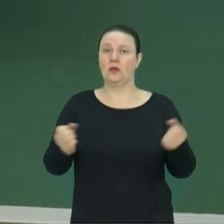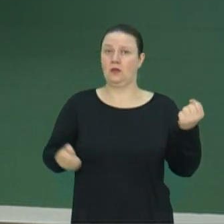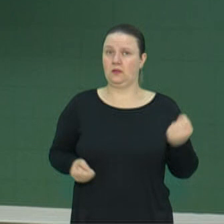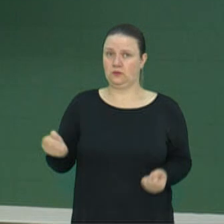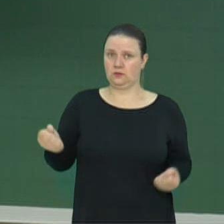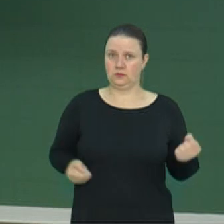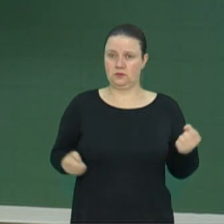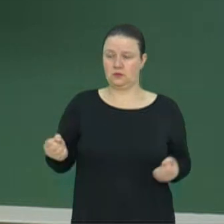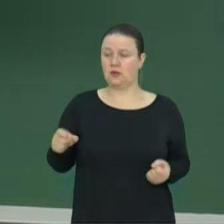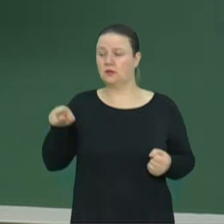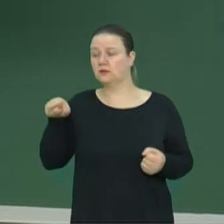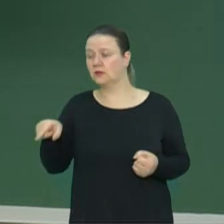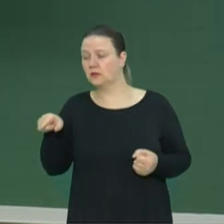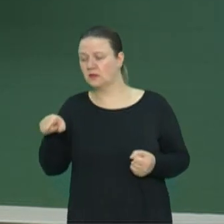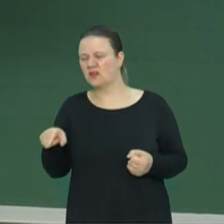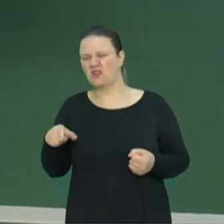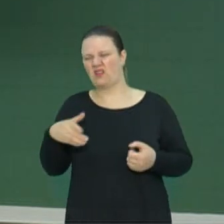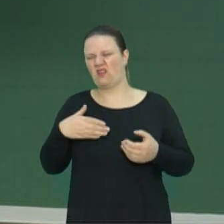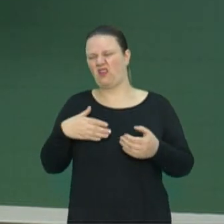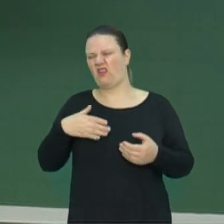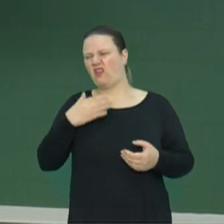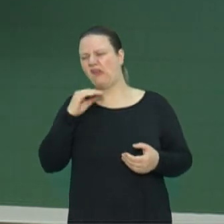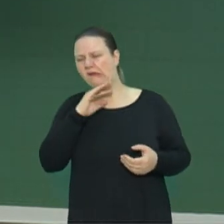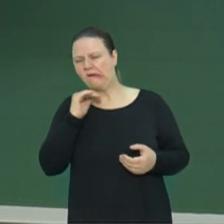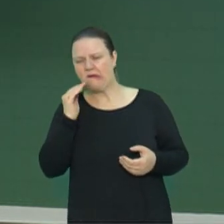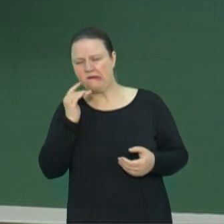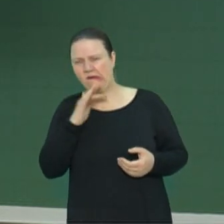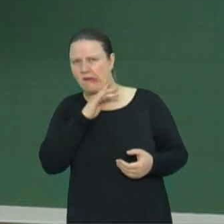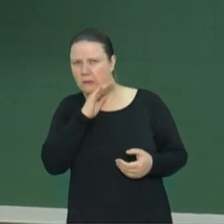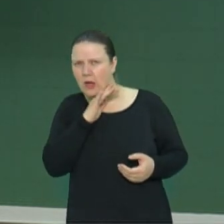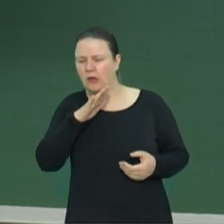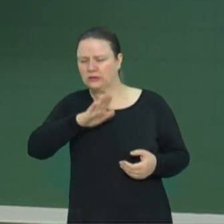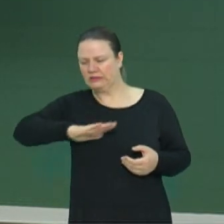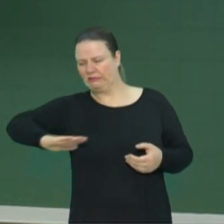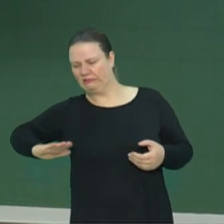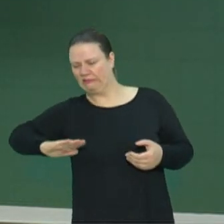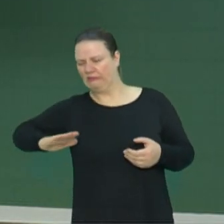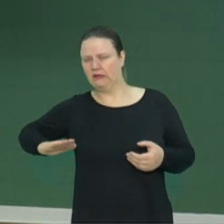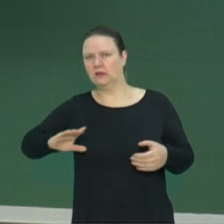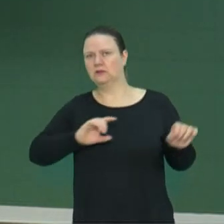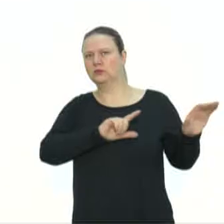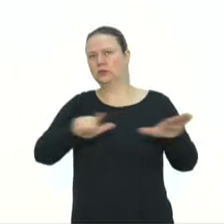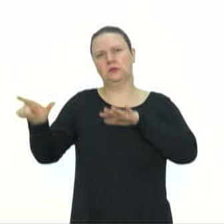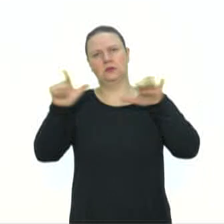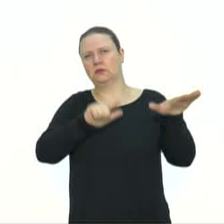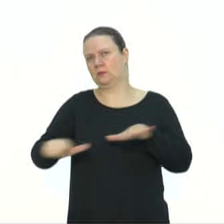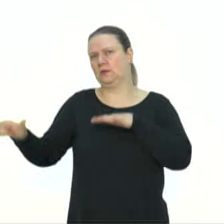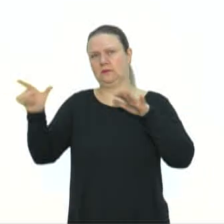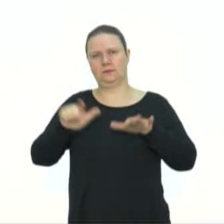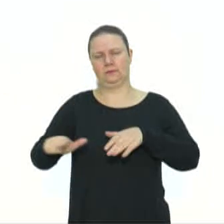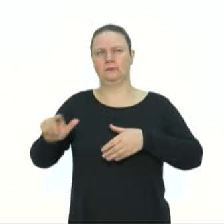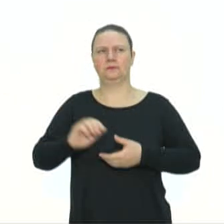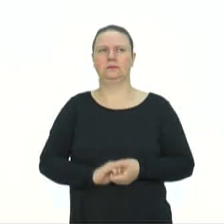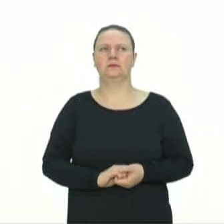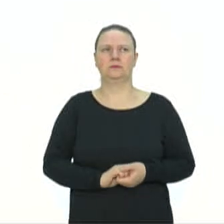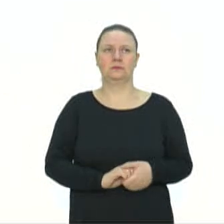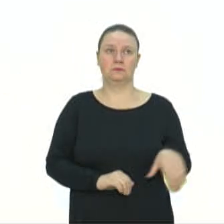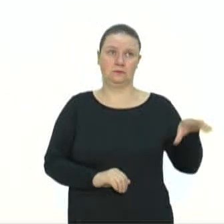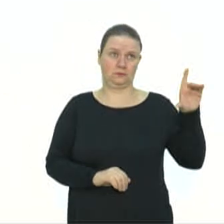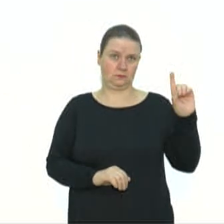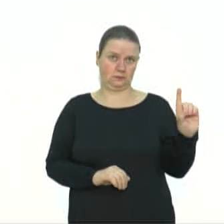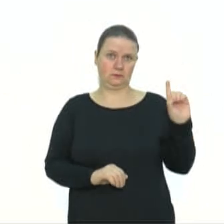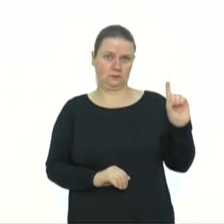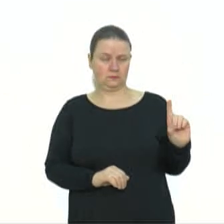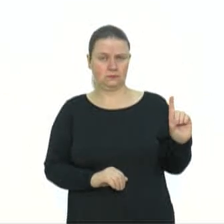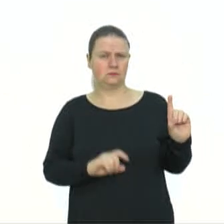carro está aí mal estacionado toda semana. De quem são, ó, cerca,